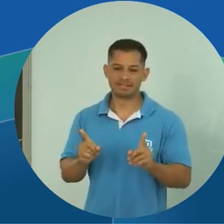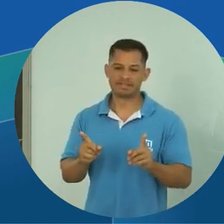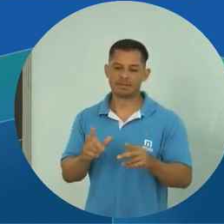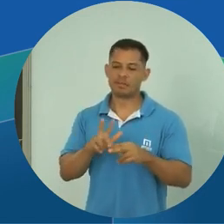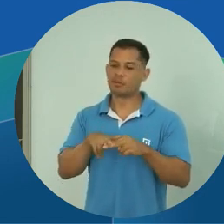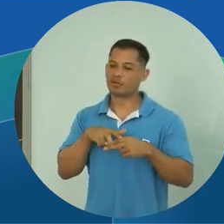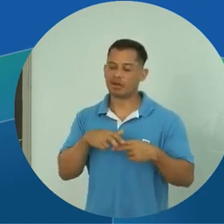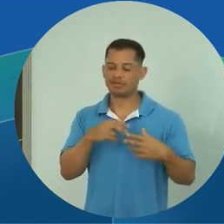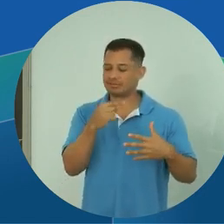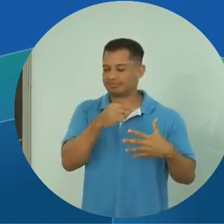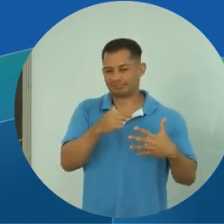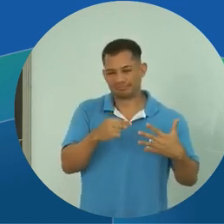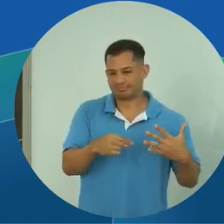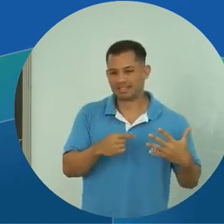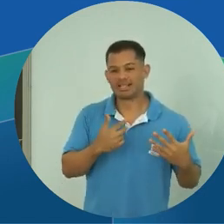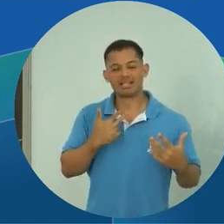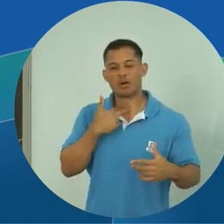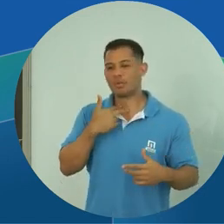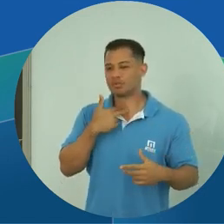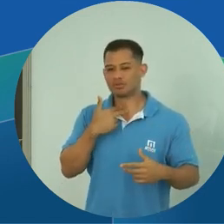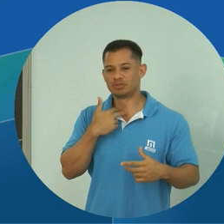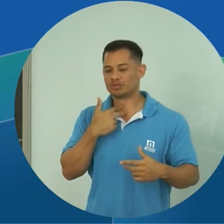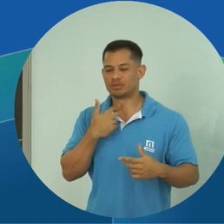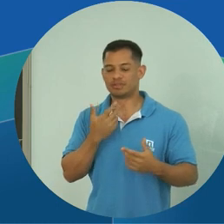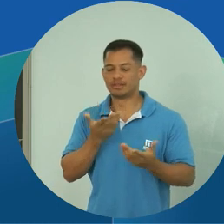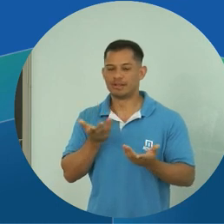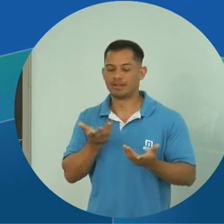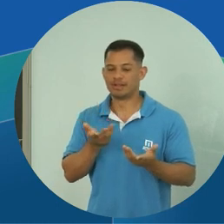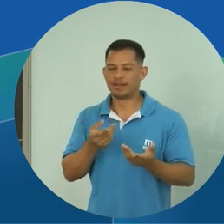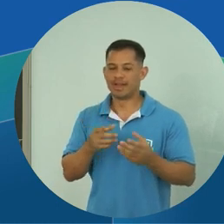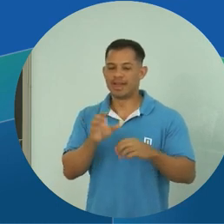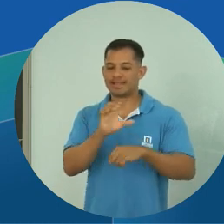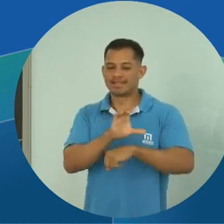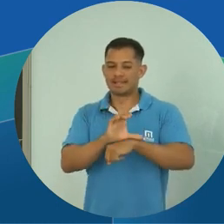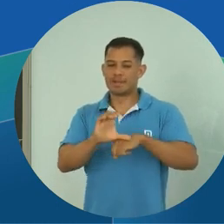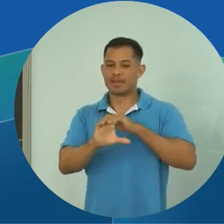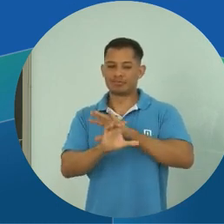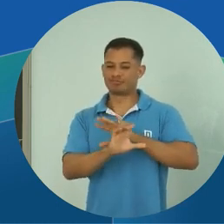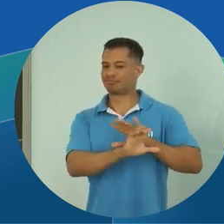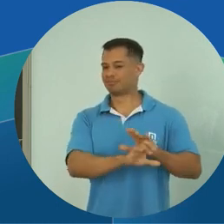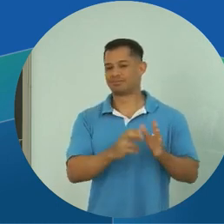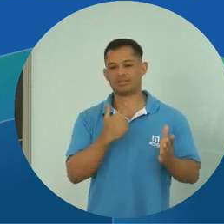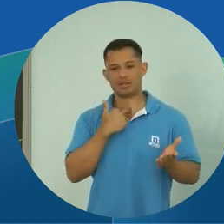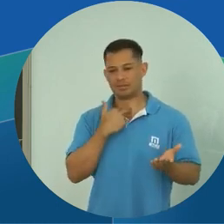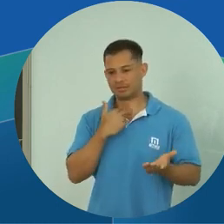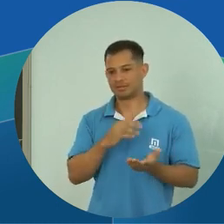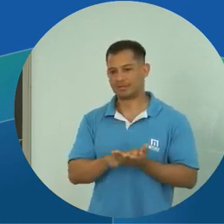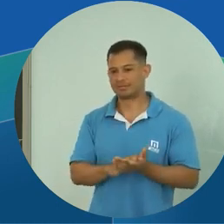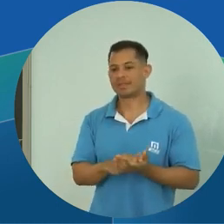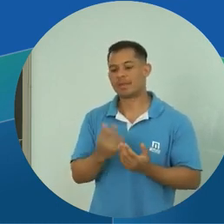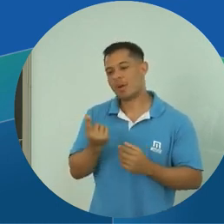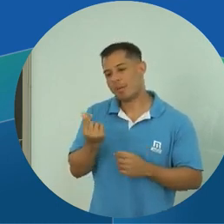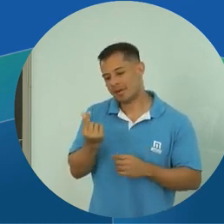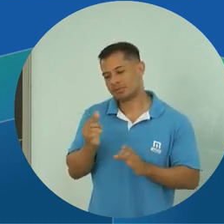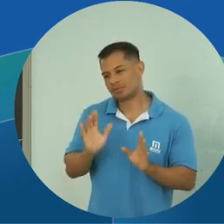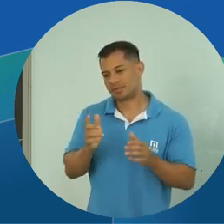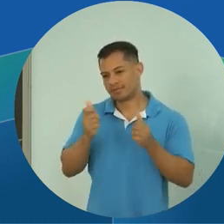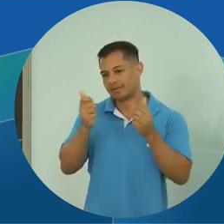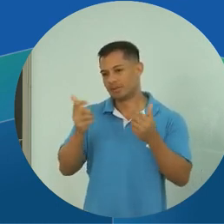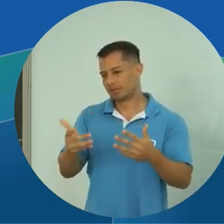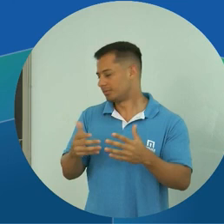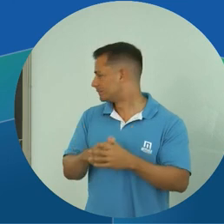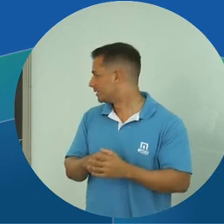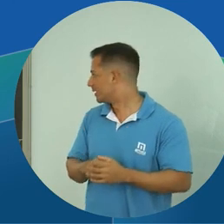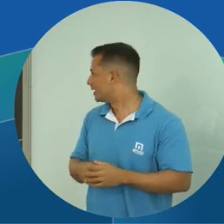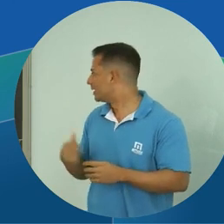gente teve que não podia abrir mão de cimento. E o peso específico aí que já foi citado. Então, esse foi o traço